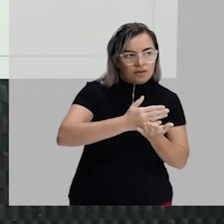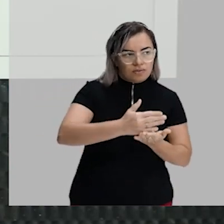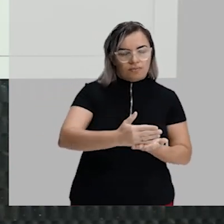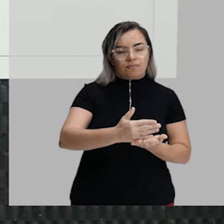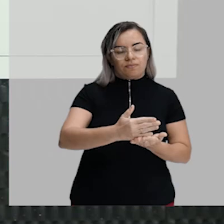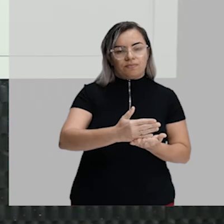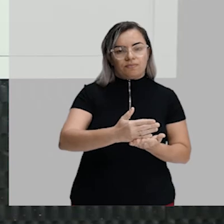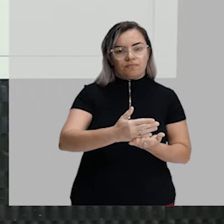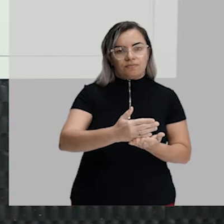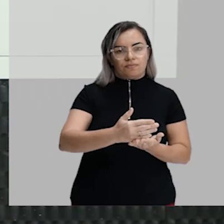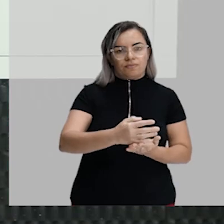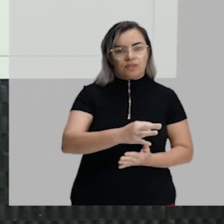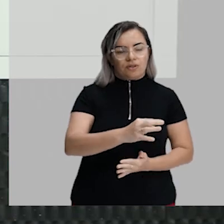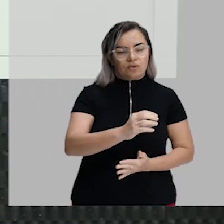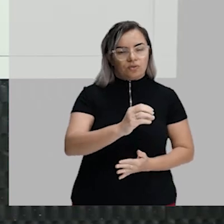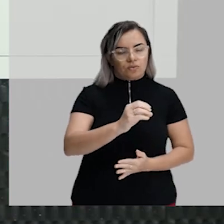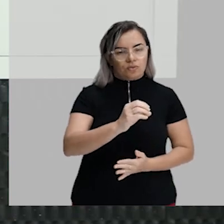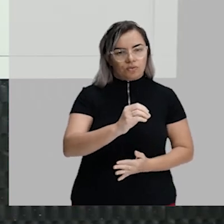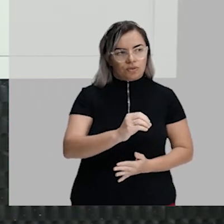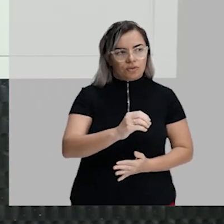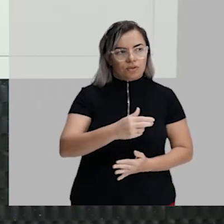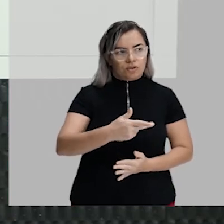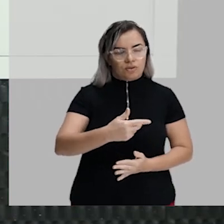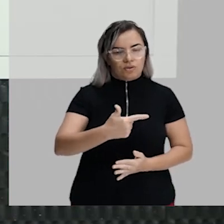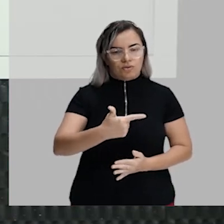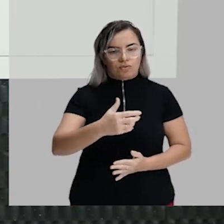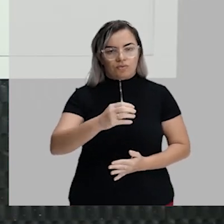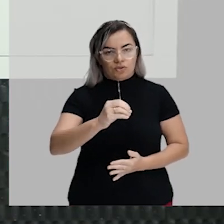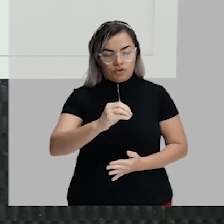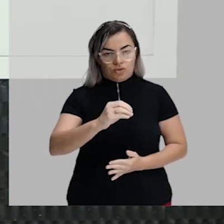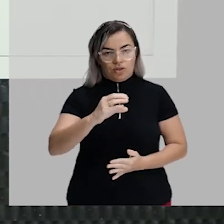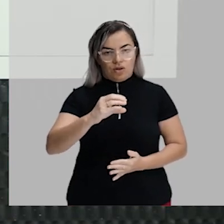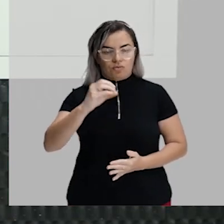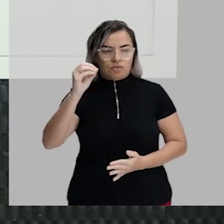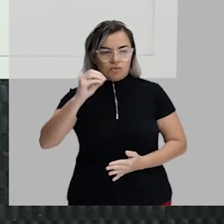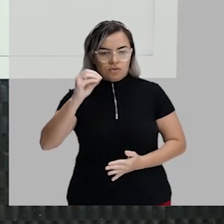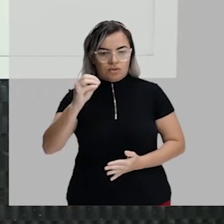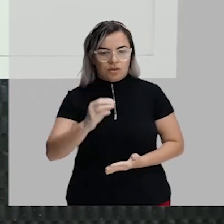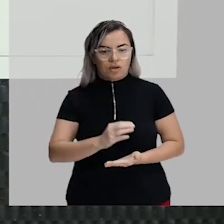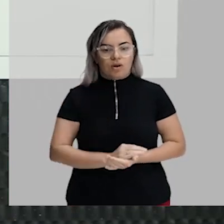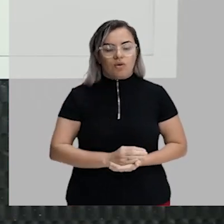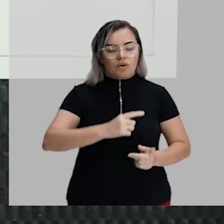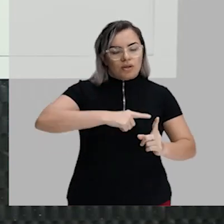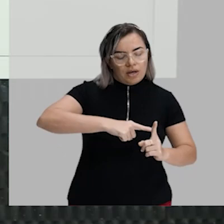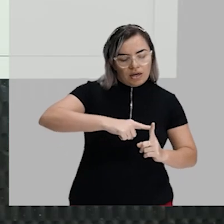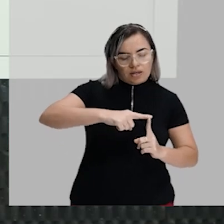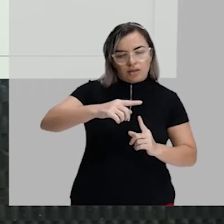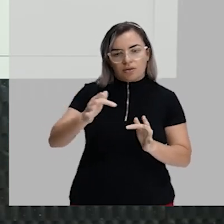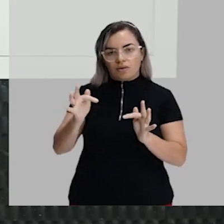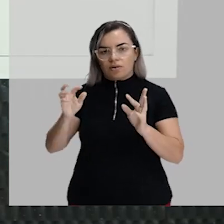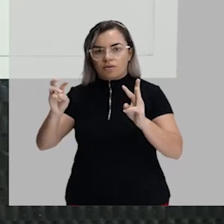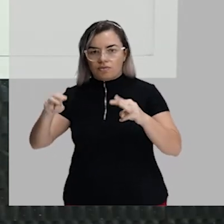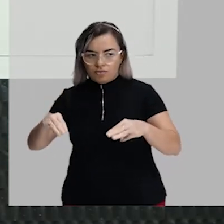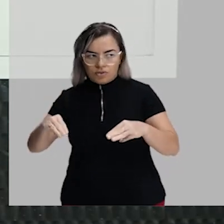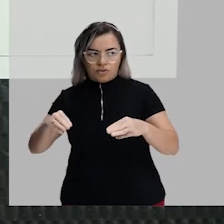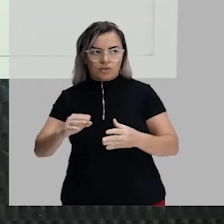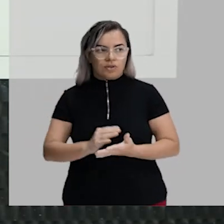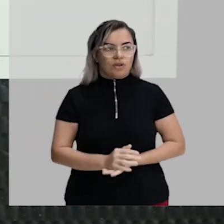graus Celsius e a temperatura final é de 70, né? Isso porque ele vai de 20 para 70.